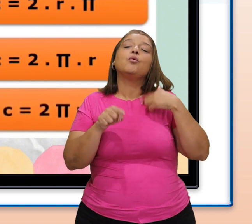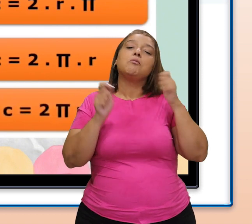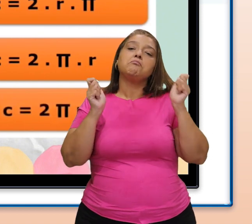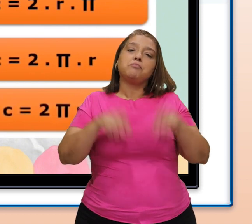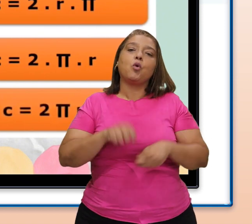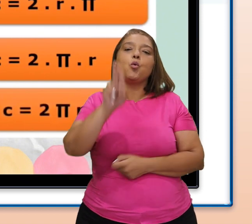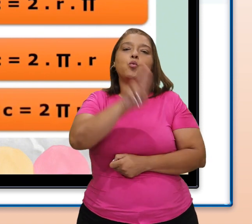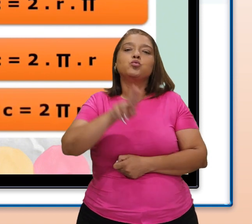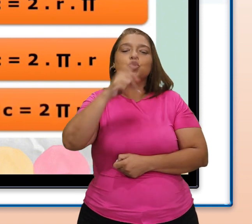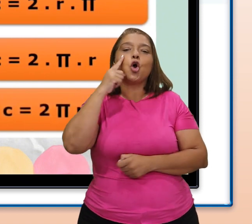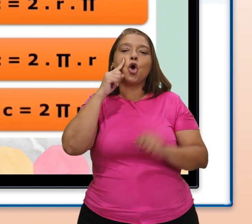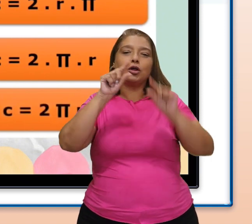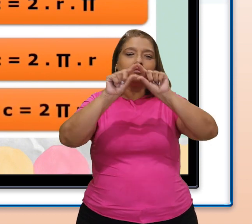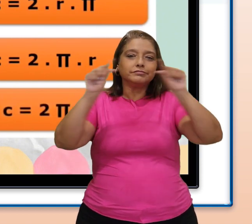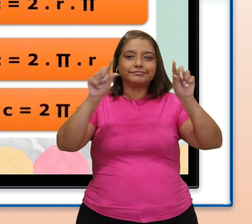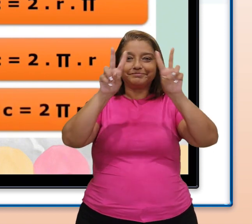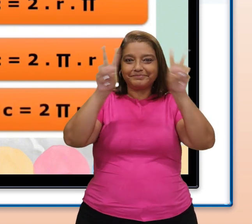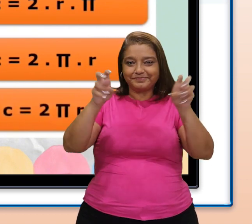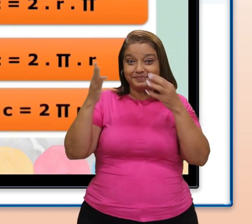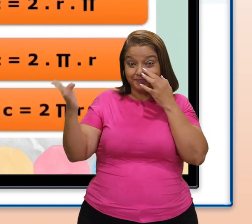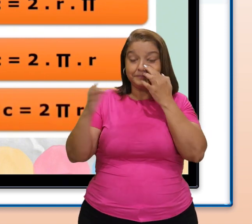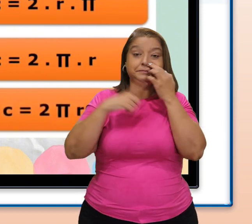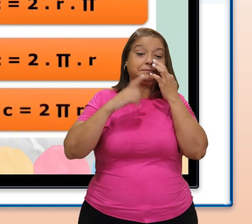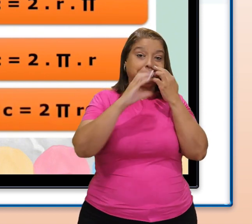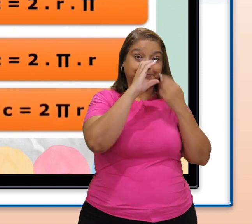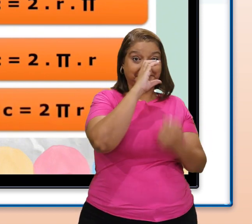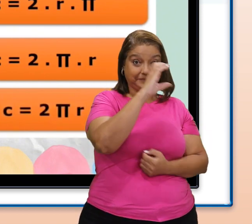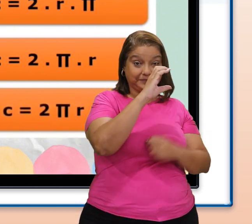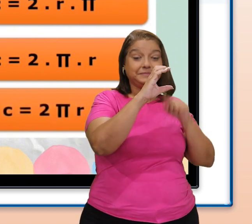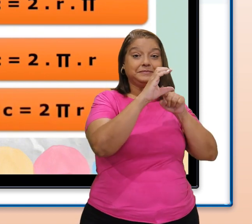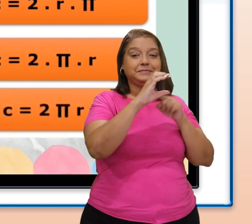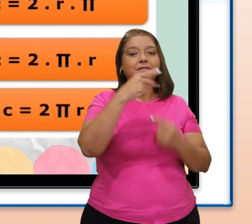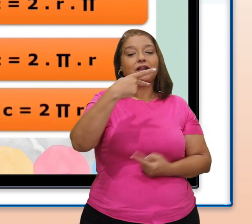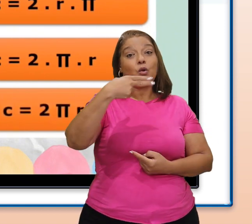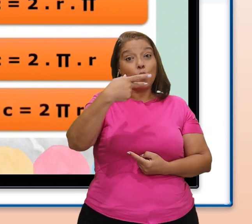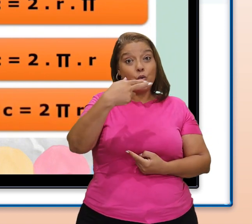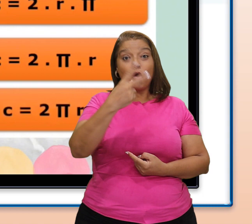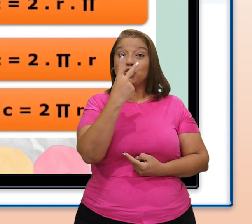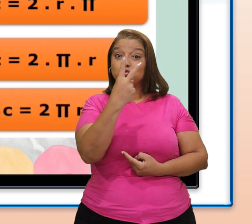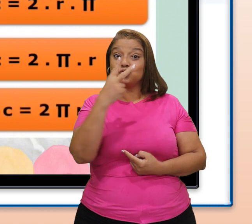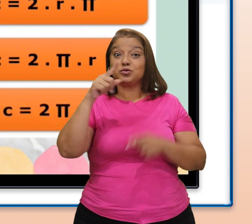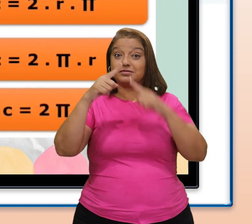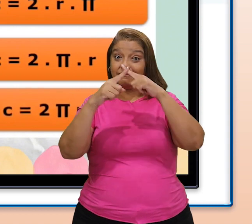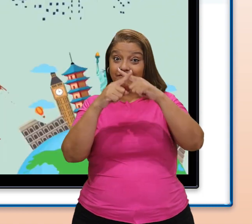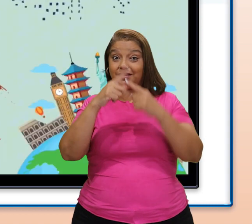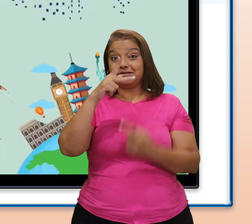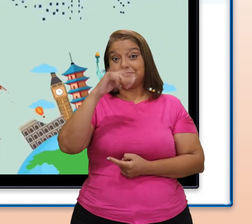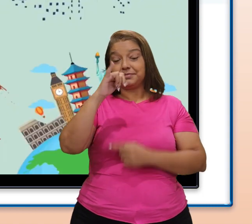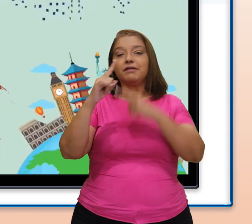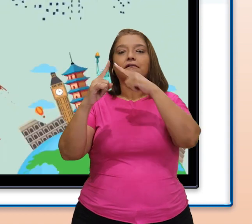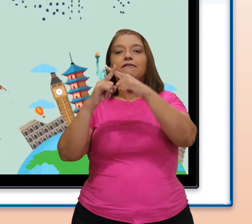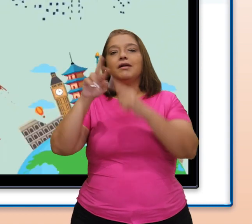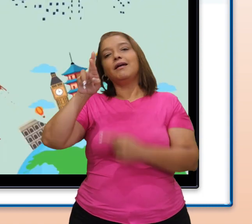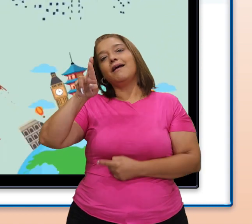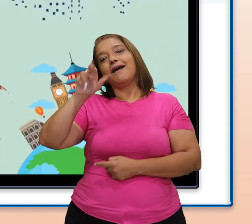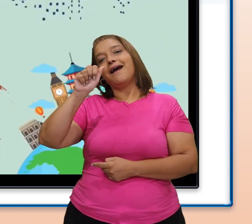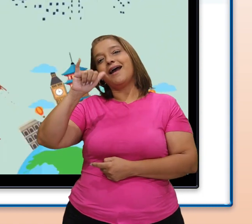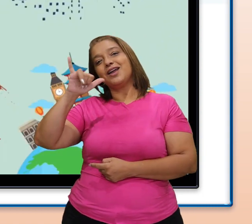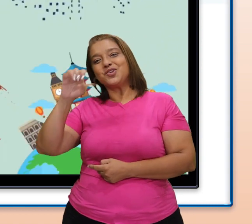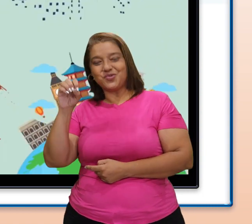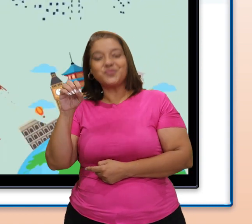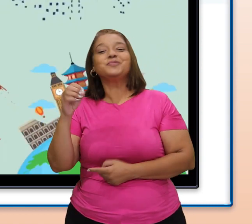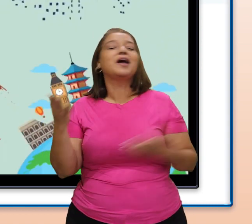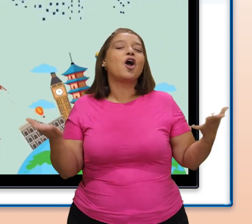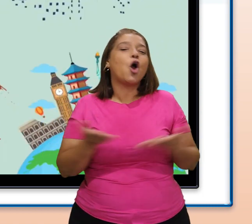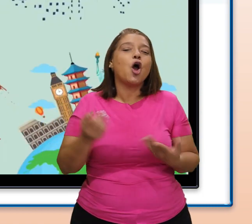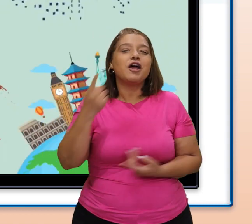podemos usar a seguinte fórmula: comprimento igual a 2 vezes π vezes a medida do raio.